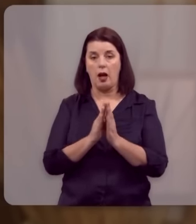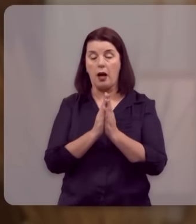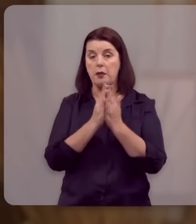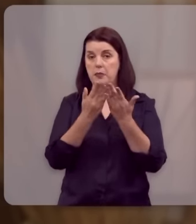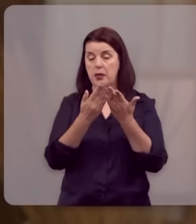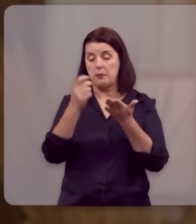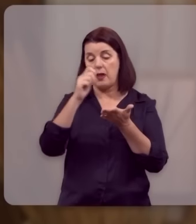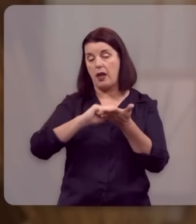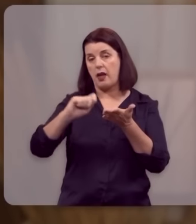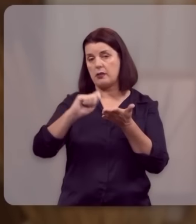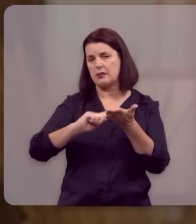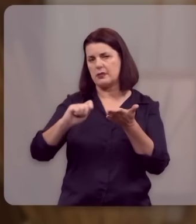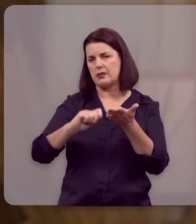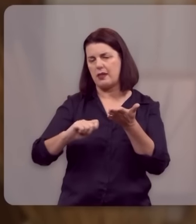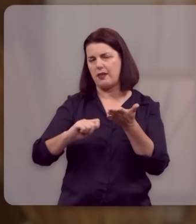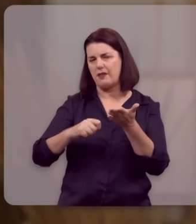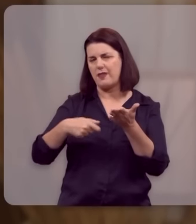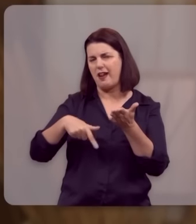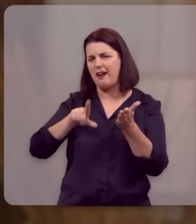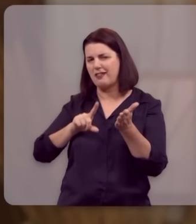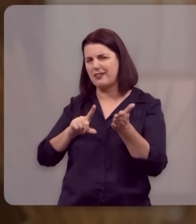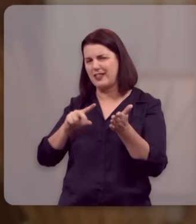Bíblia escreve a história antes dela acontecer.